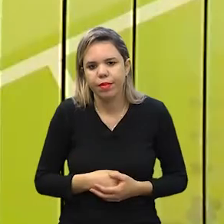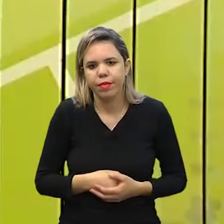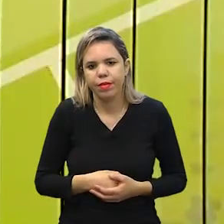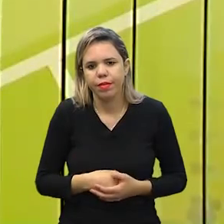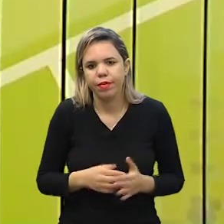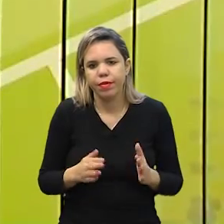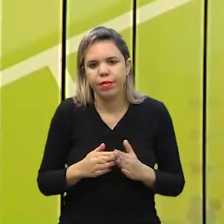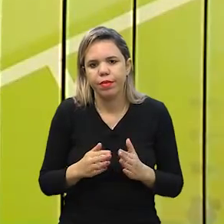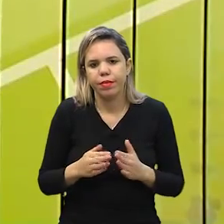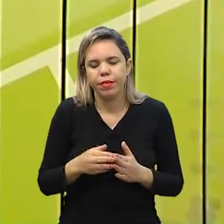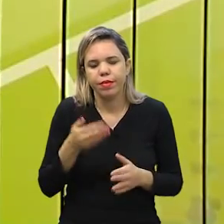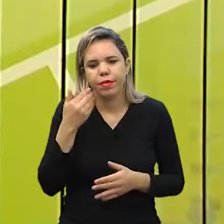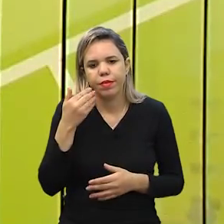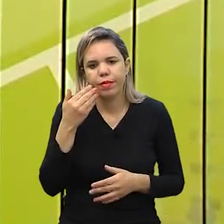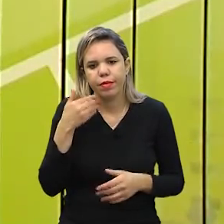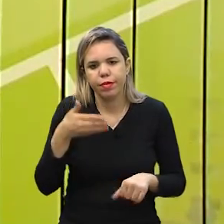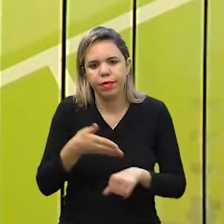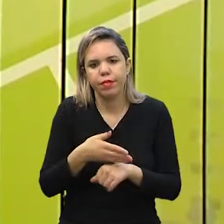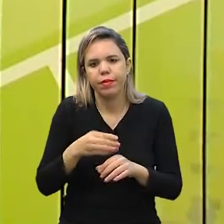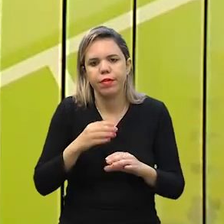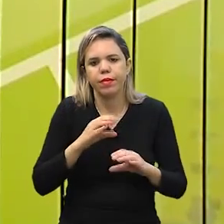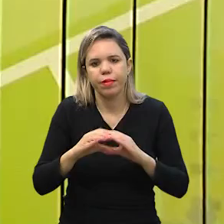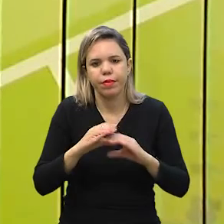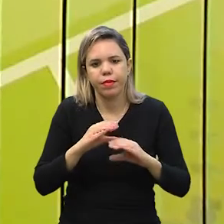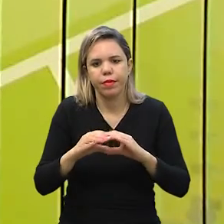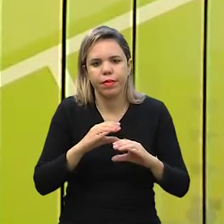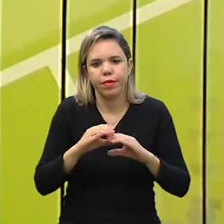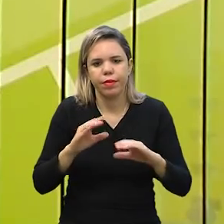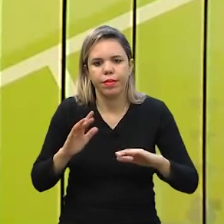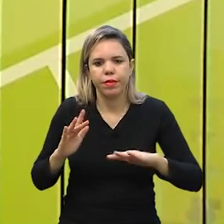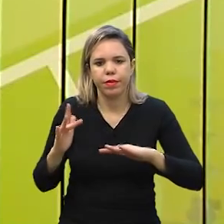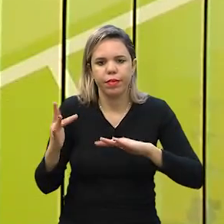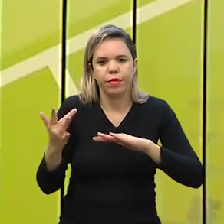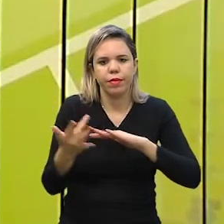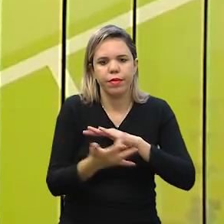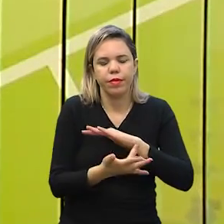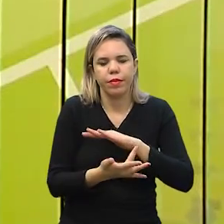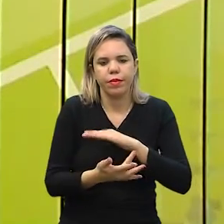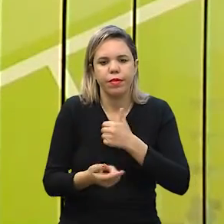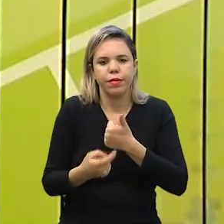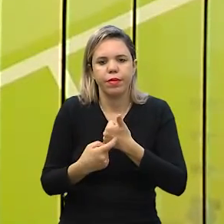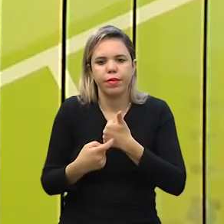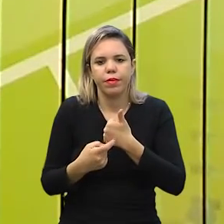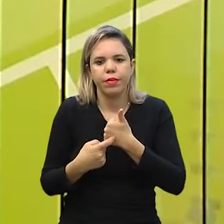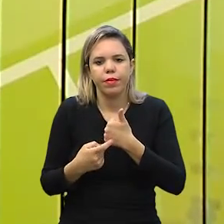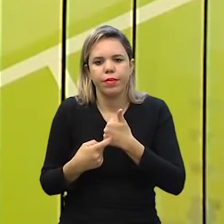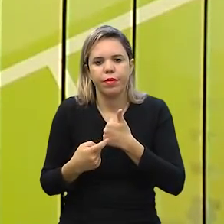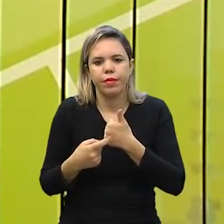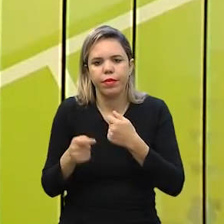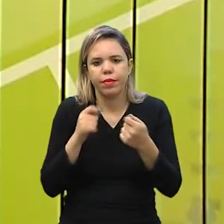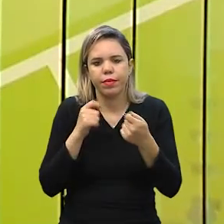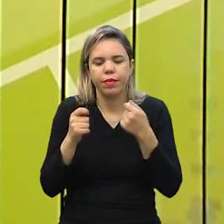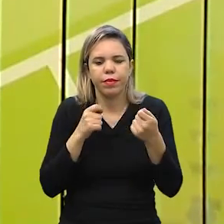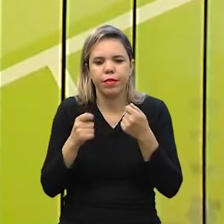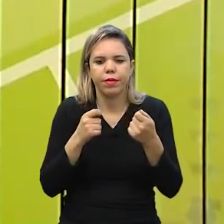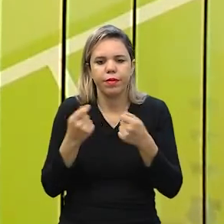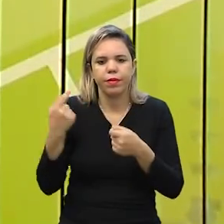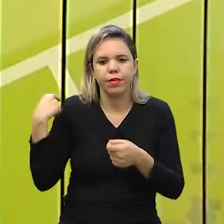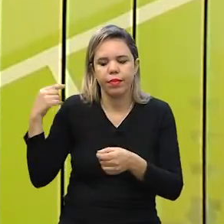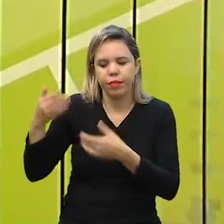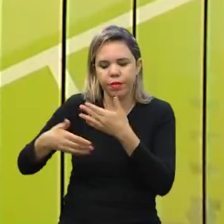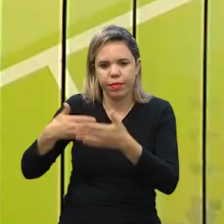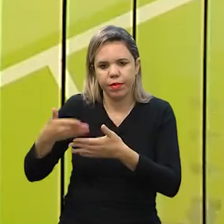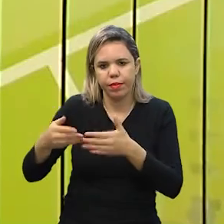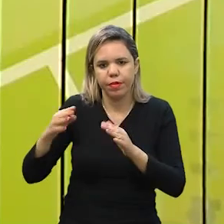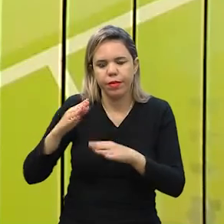Você aí de casa, aproveita, acessa nossos canais, nossas redes sociais, curte bastante, tem todas as entrevistas que já foram feitas aqui no